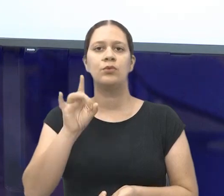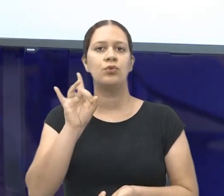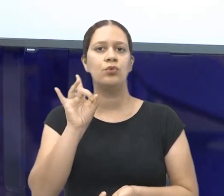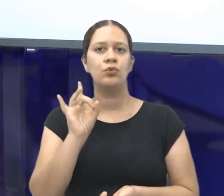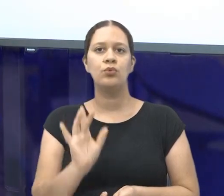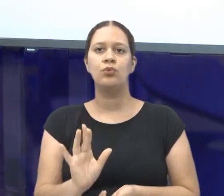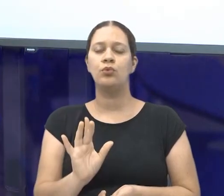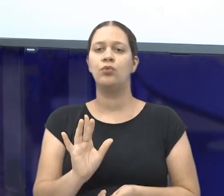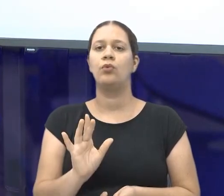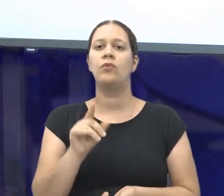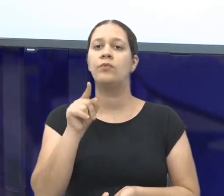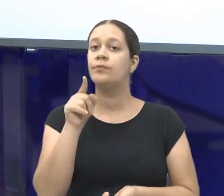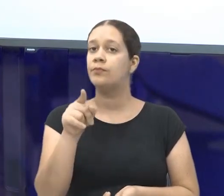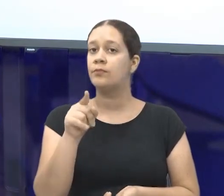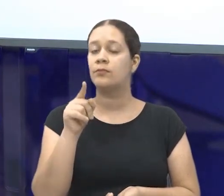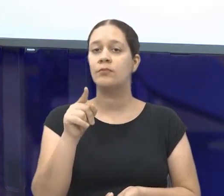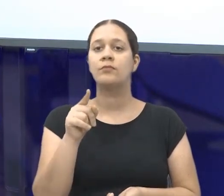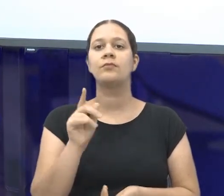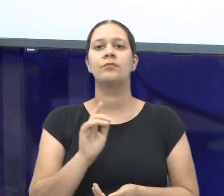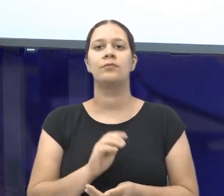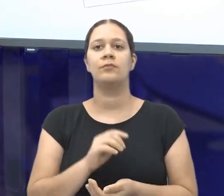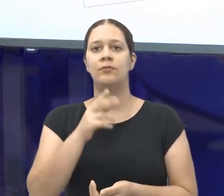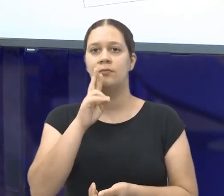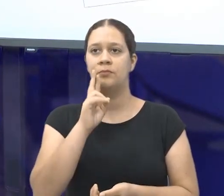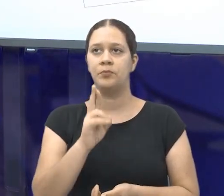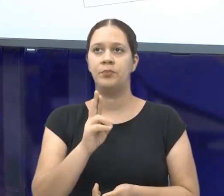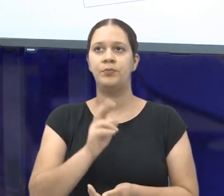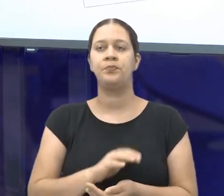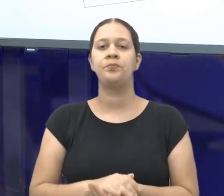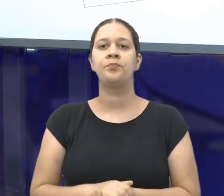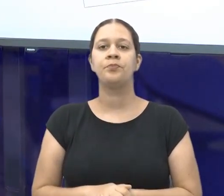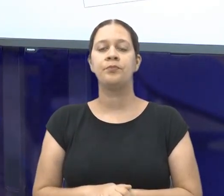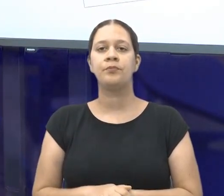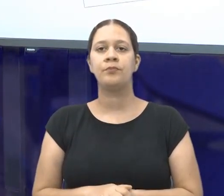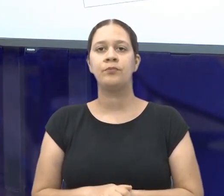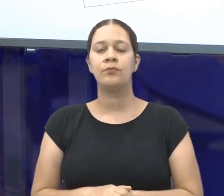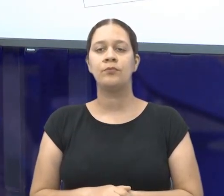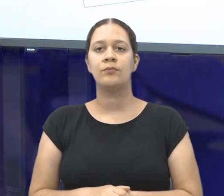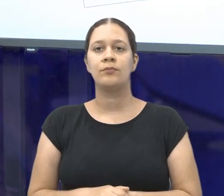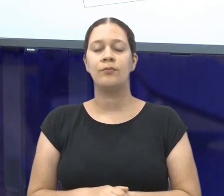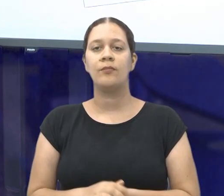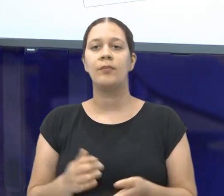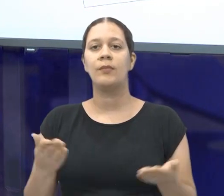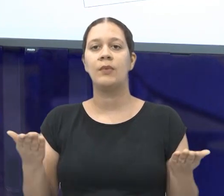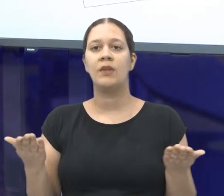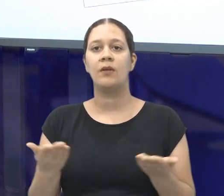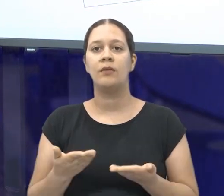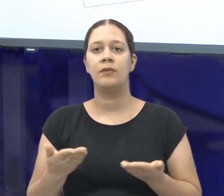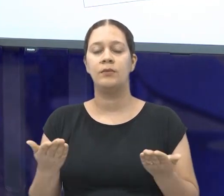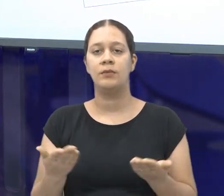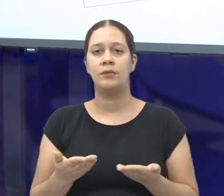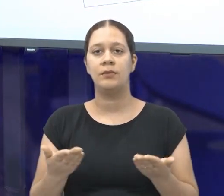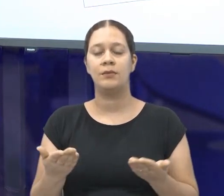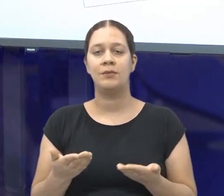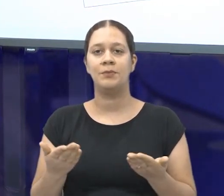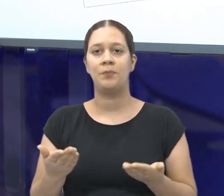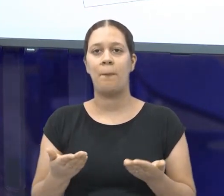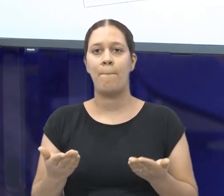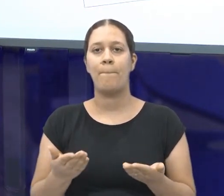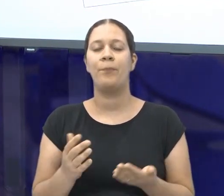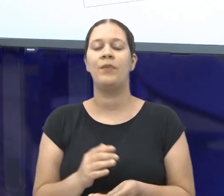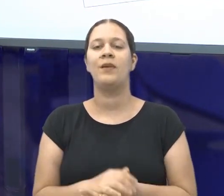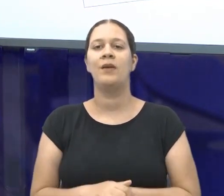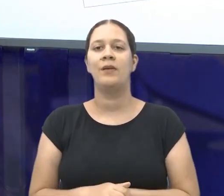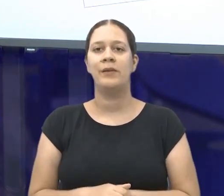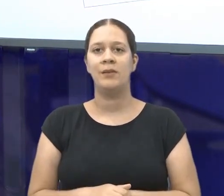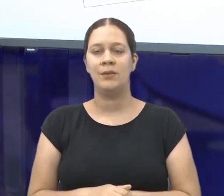dizer a resposta é essa ou aquela. Não é verdade? Pois bem. Agora, sim, olha eu